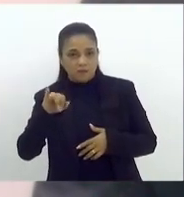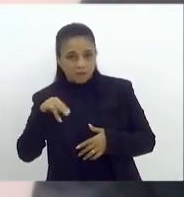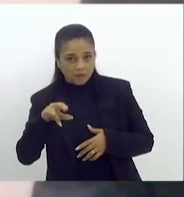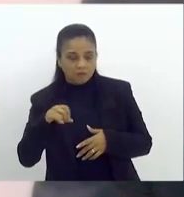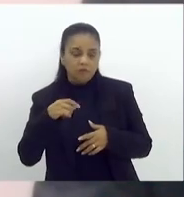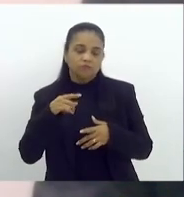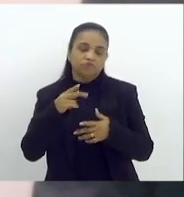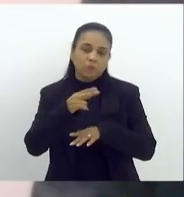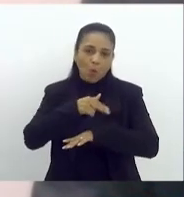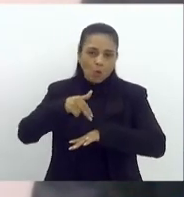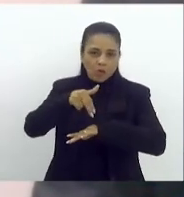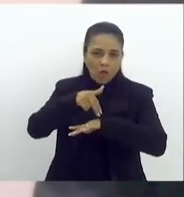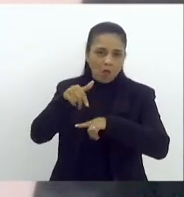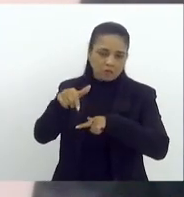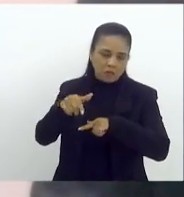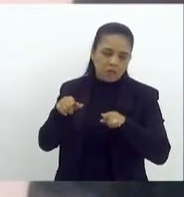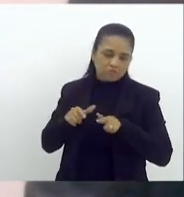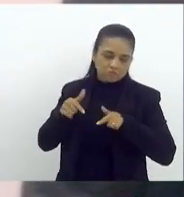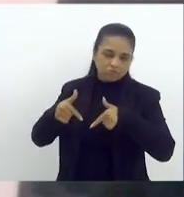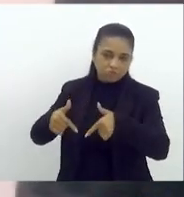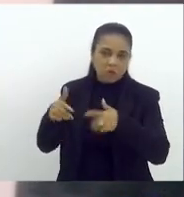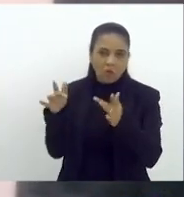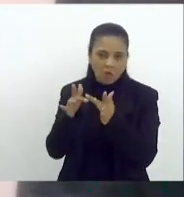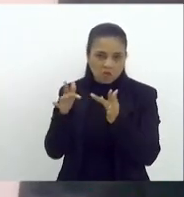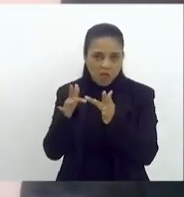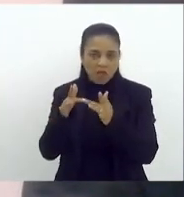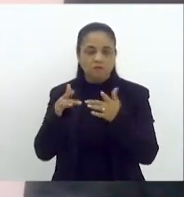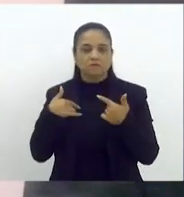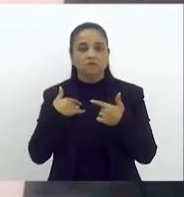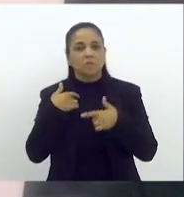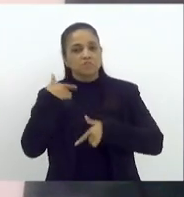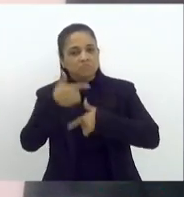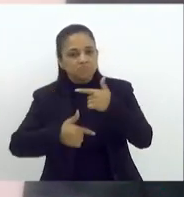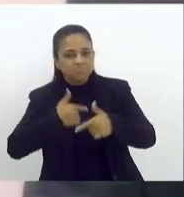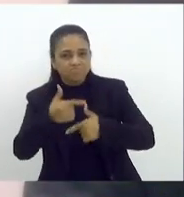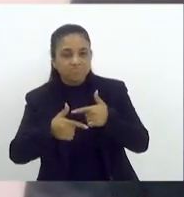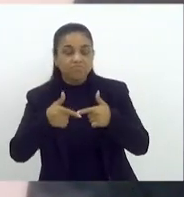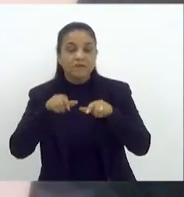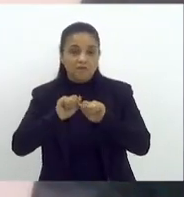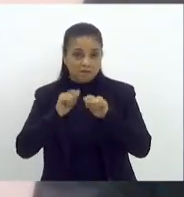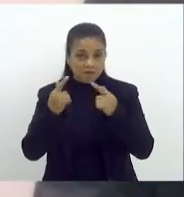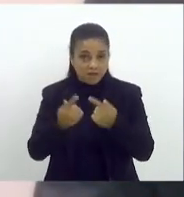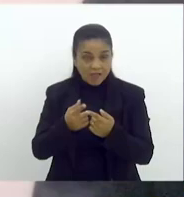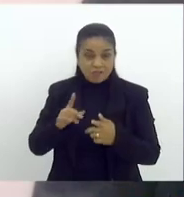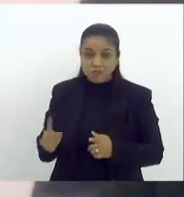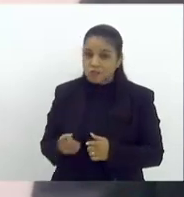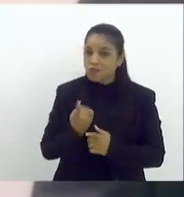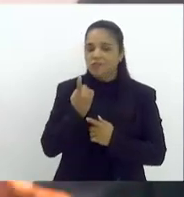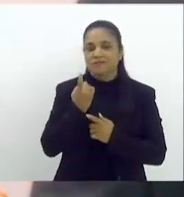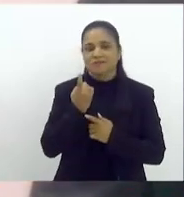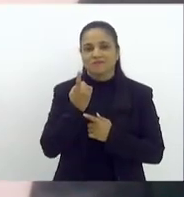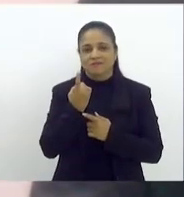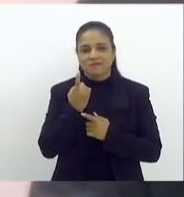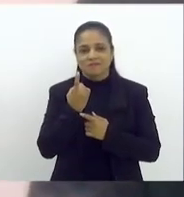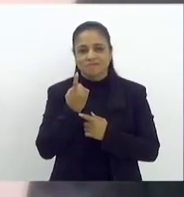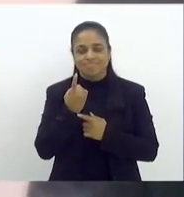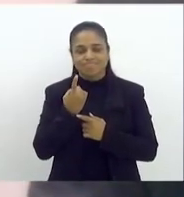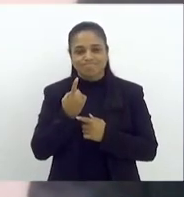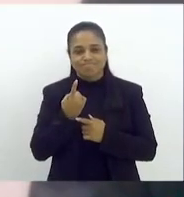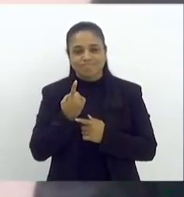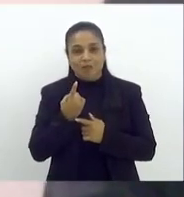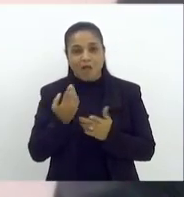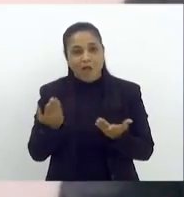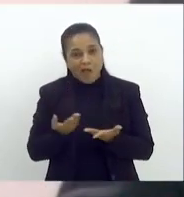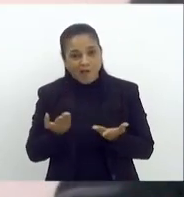trabalho da frente também daqui para frente que a gente caminhava muito nessa casa sozinho sozinhos né